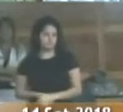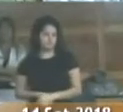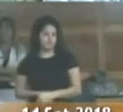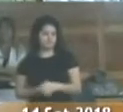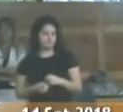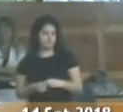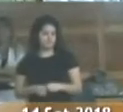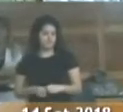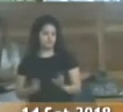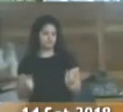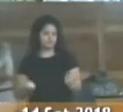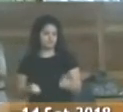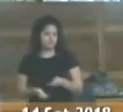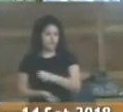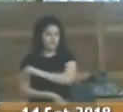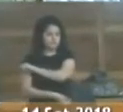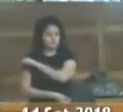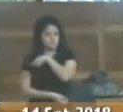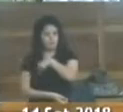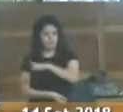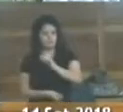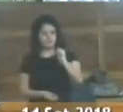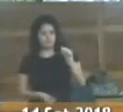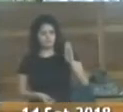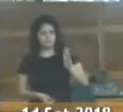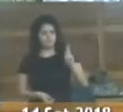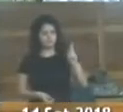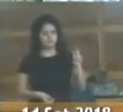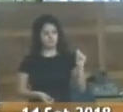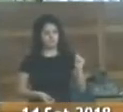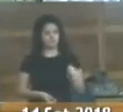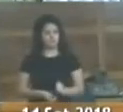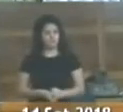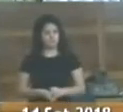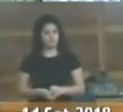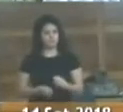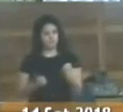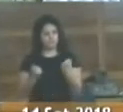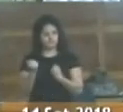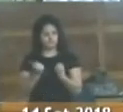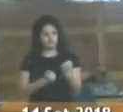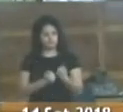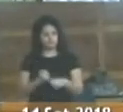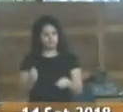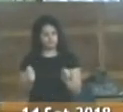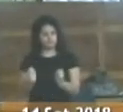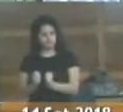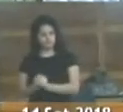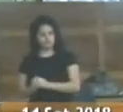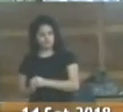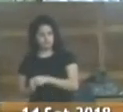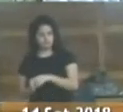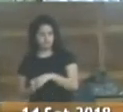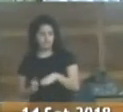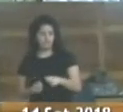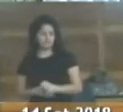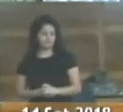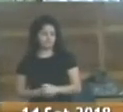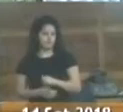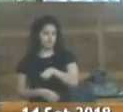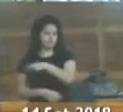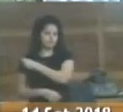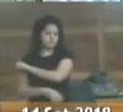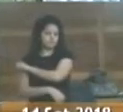salientar que, hoje em dia, os alunos vão para a Vila do Abraão em transporte compartilhado com os alunos do Estado, o que vem acarretando